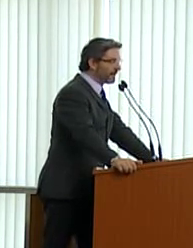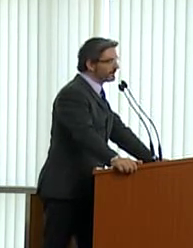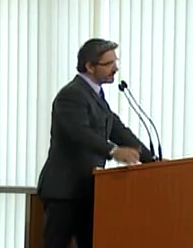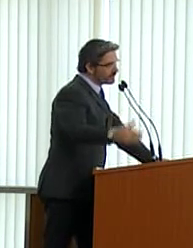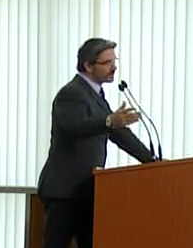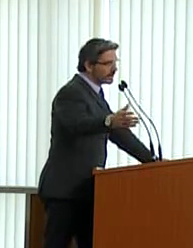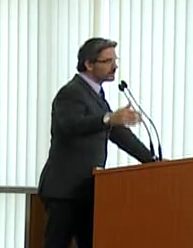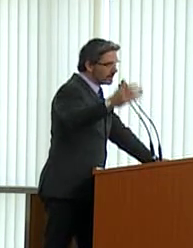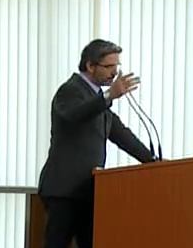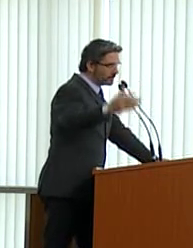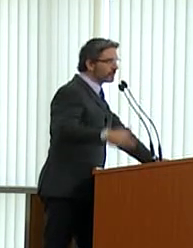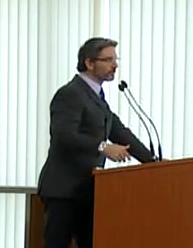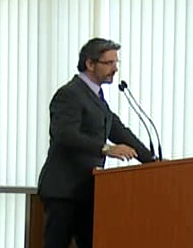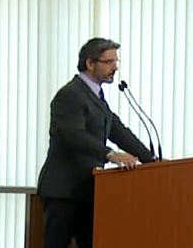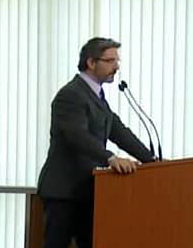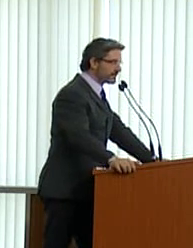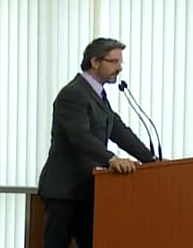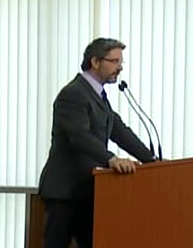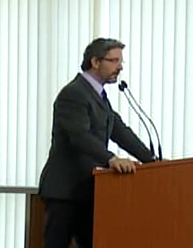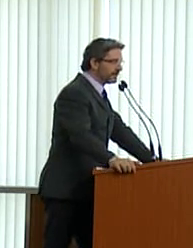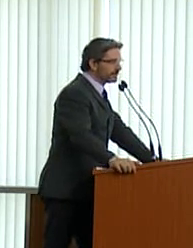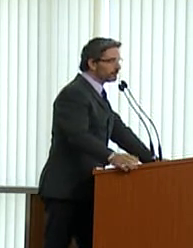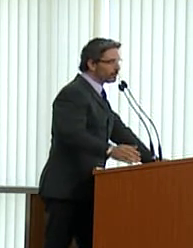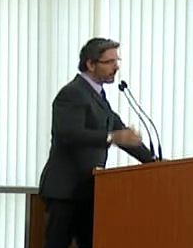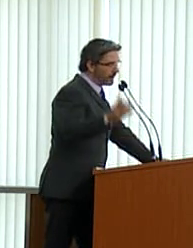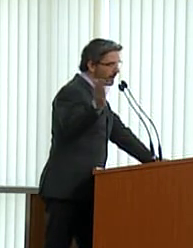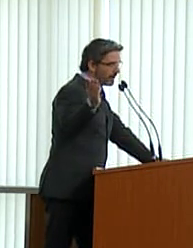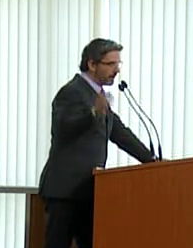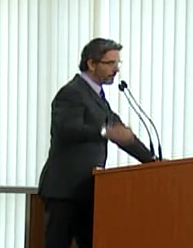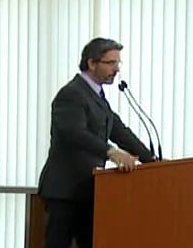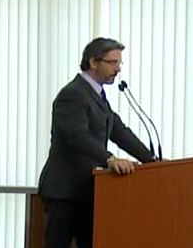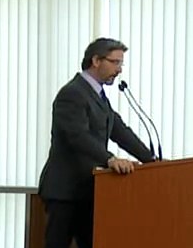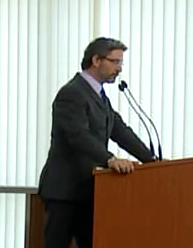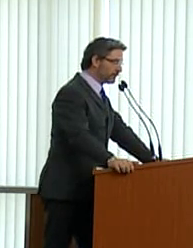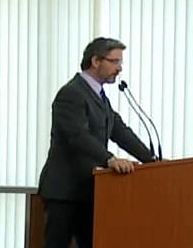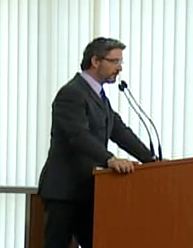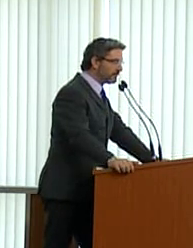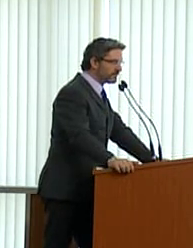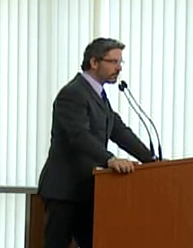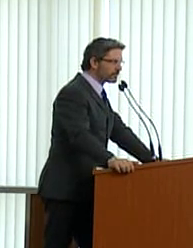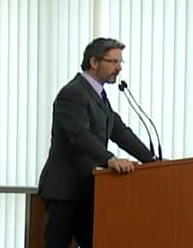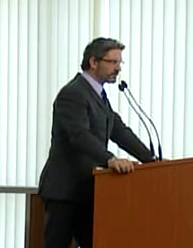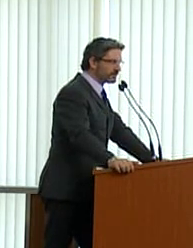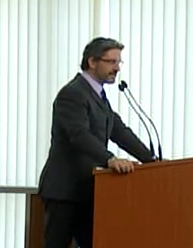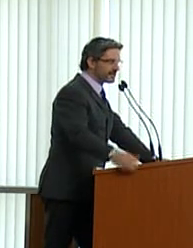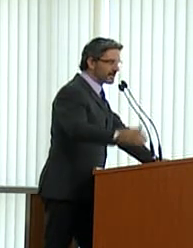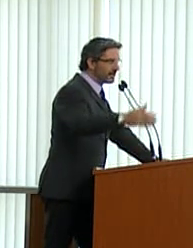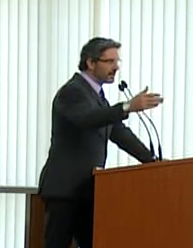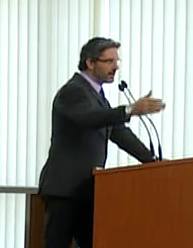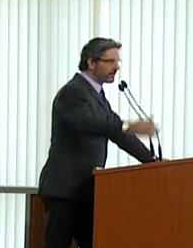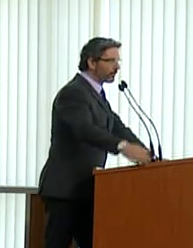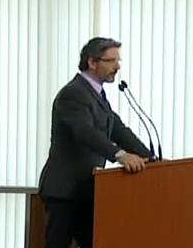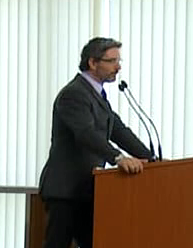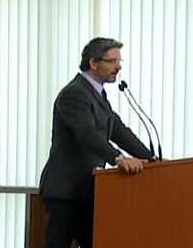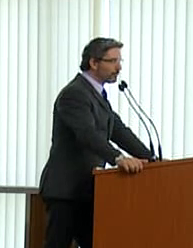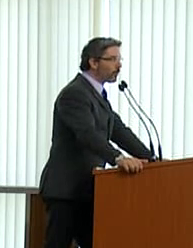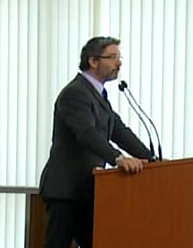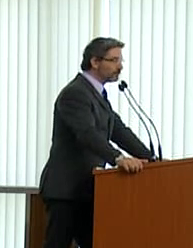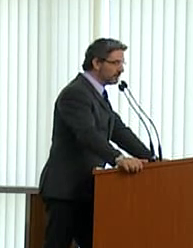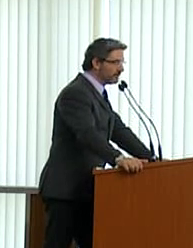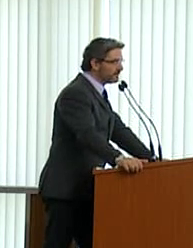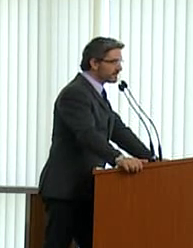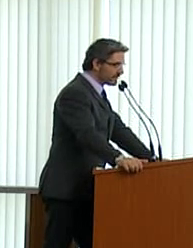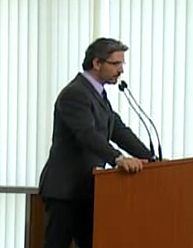gasolina, e está se alterando, já que aproveitou para fazer correção, a gente mudou, o próprio jurídico pediu para fazer algumas correçãozinhas lá, colocar o